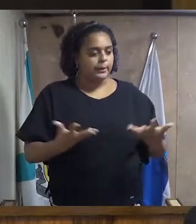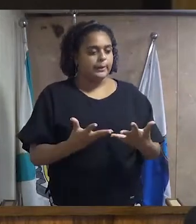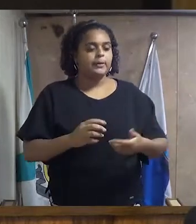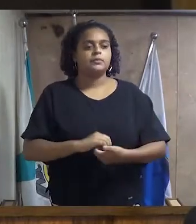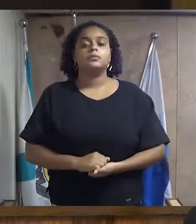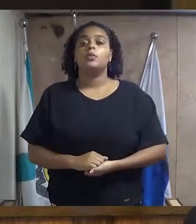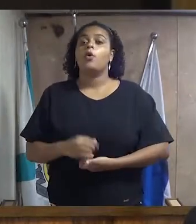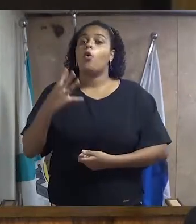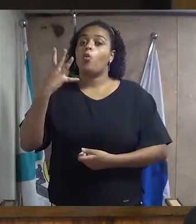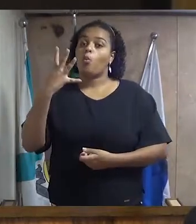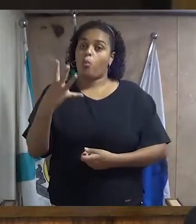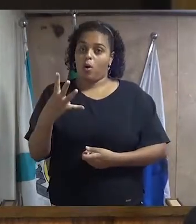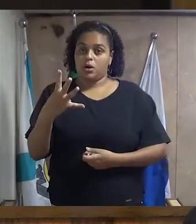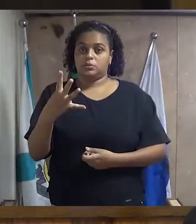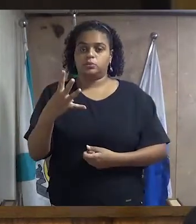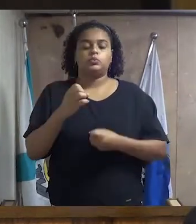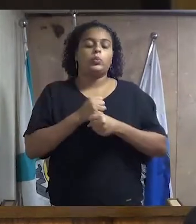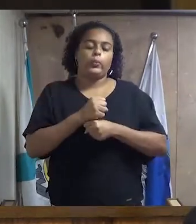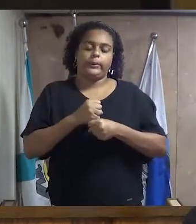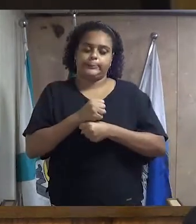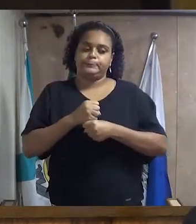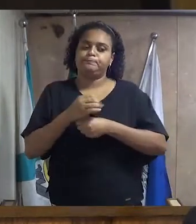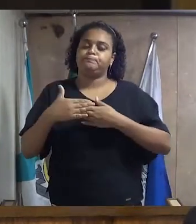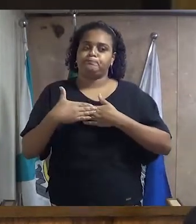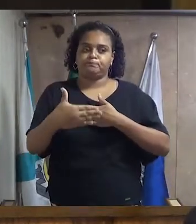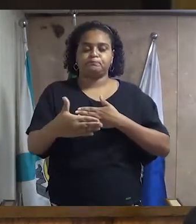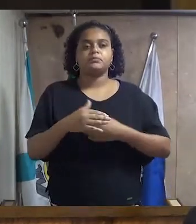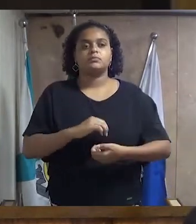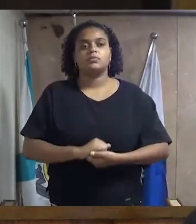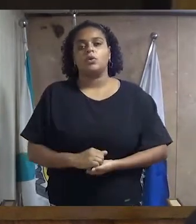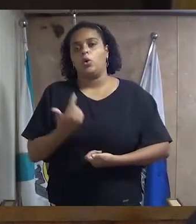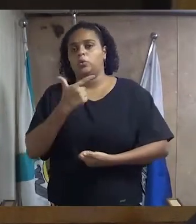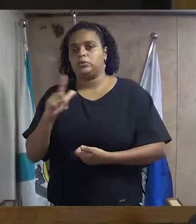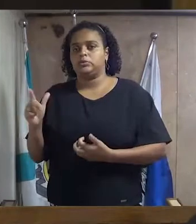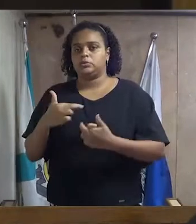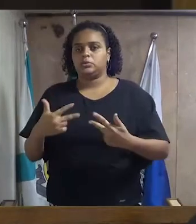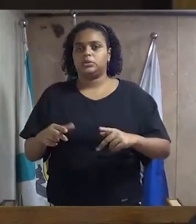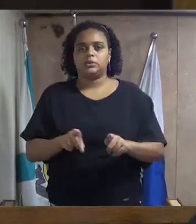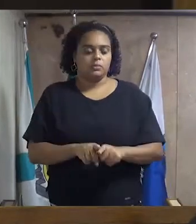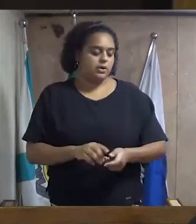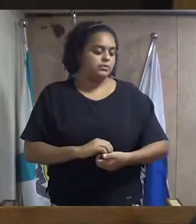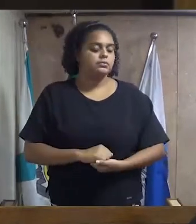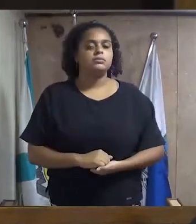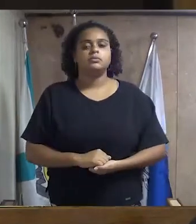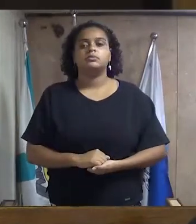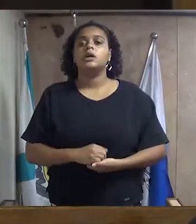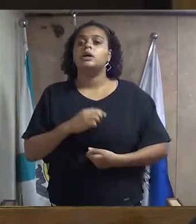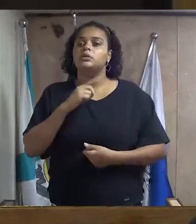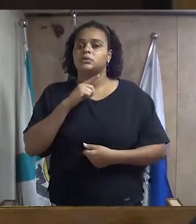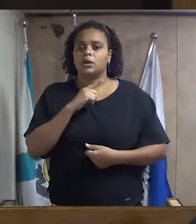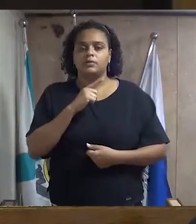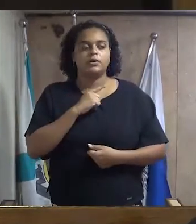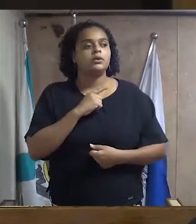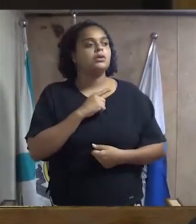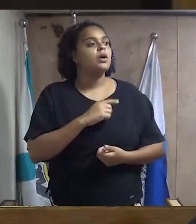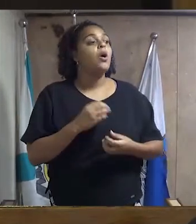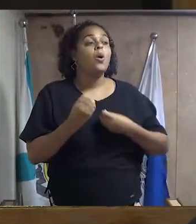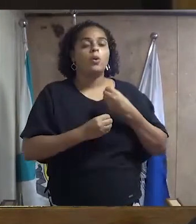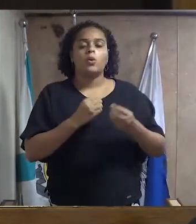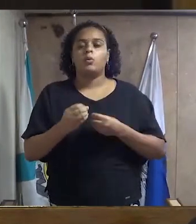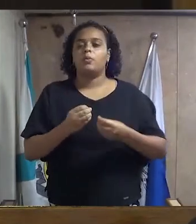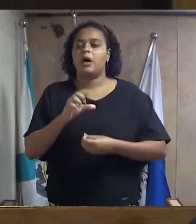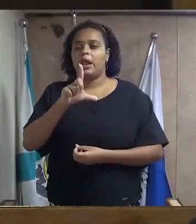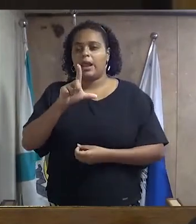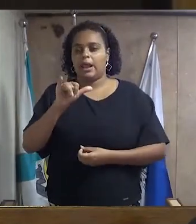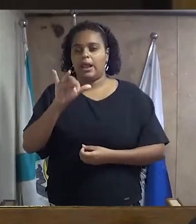por 4 anos como vereador, com Vossa Excelência, entre outros. E nós tivemos, como a Leite falou aqui,